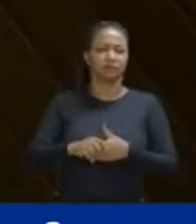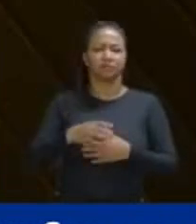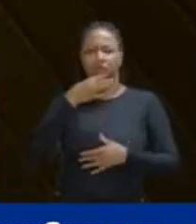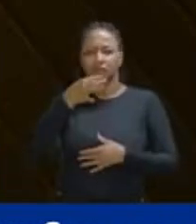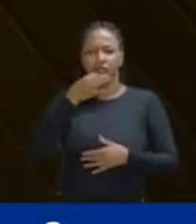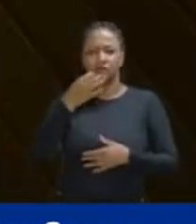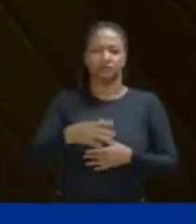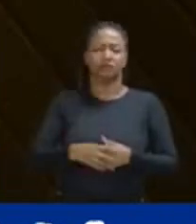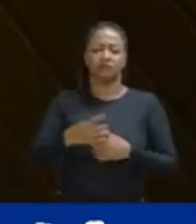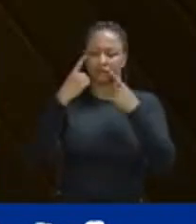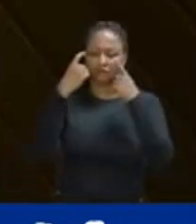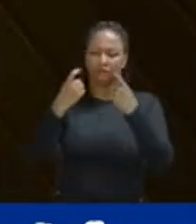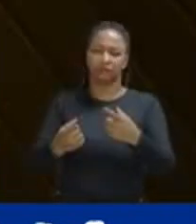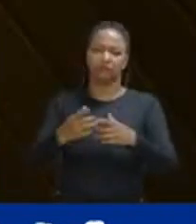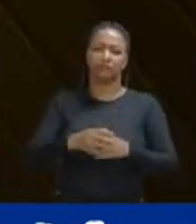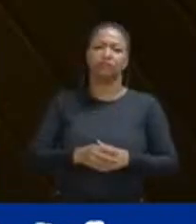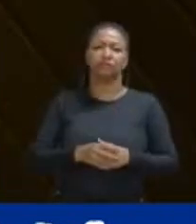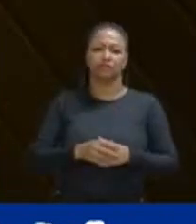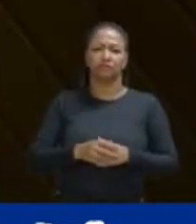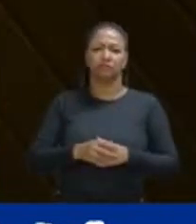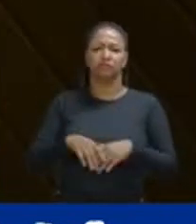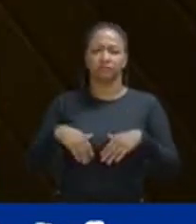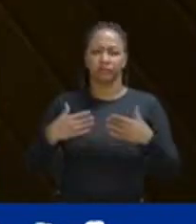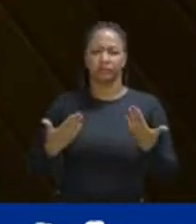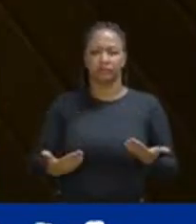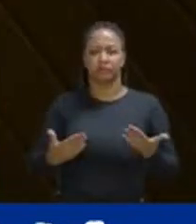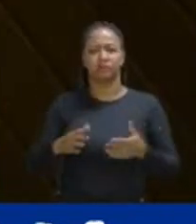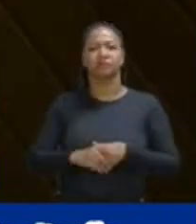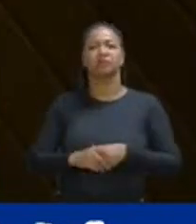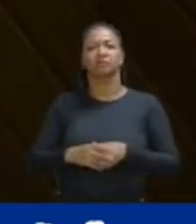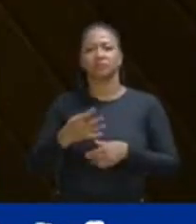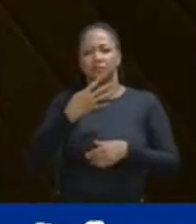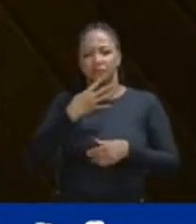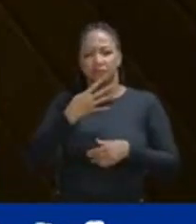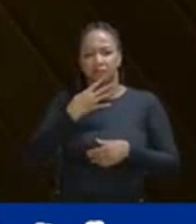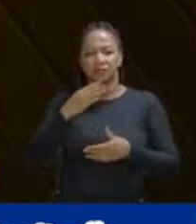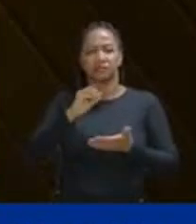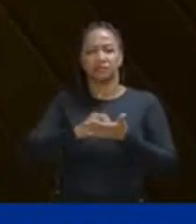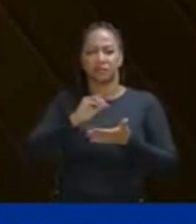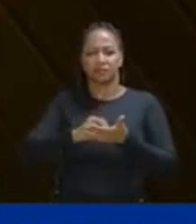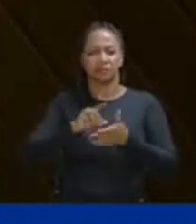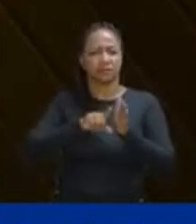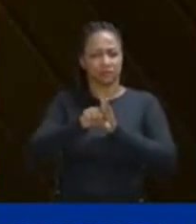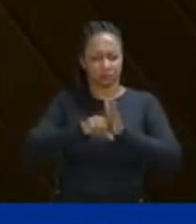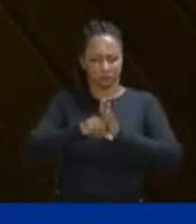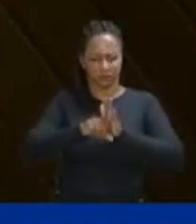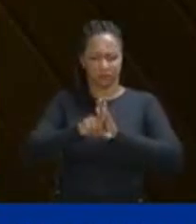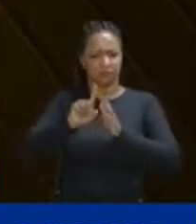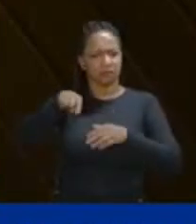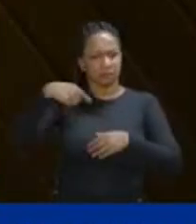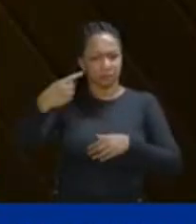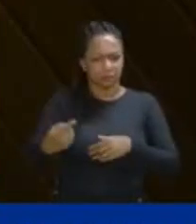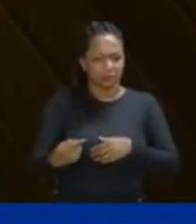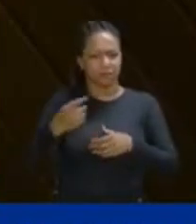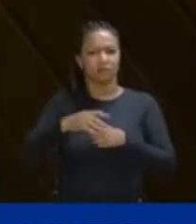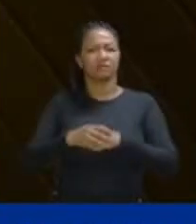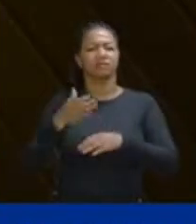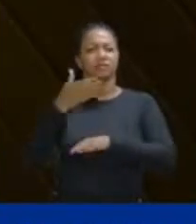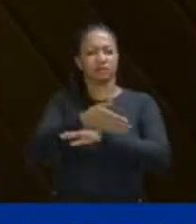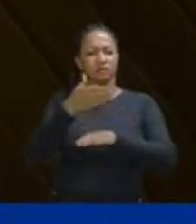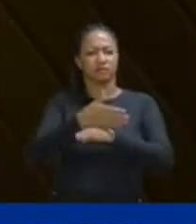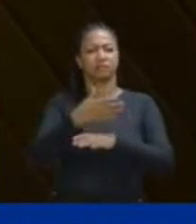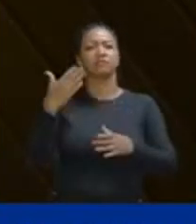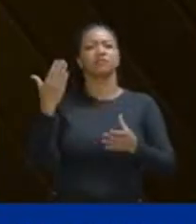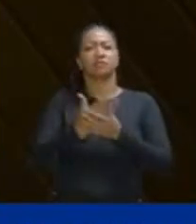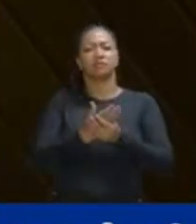interessado, conforme se vê na espécie. Nesse sentido, reconhecida a ausência de citação e verificado após o espontâneo comparecimento aos